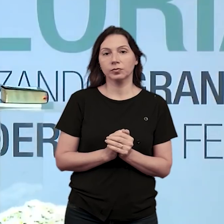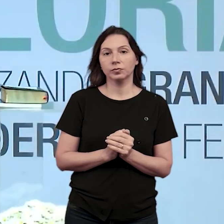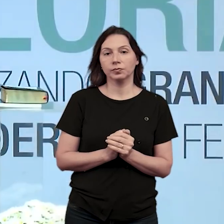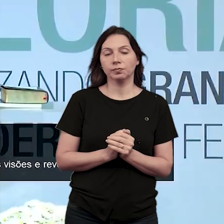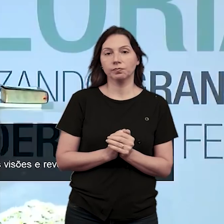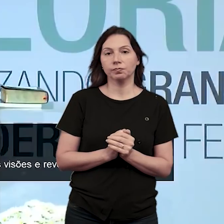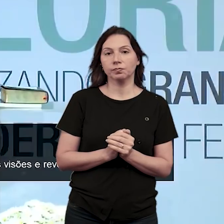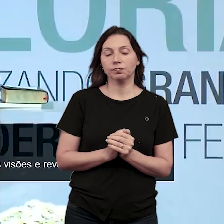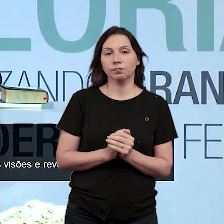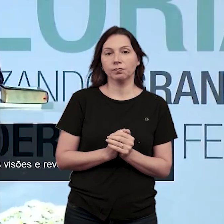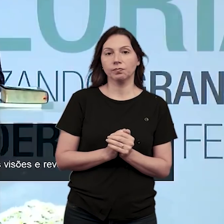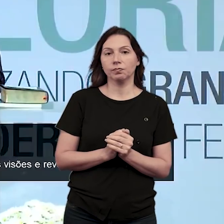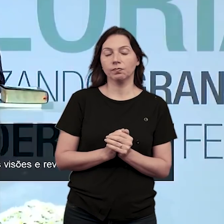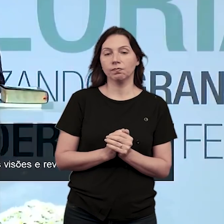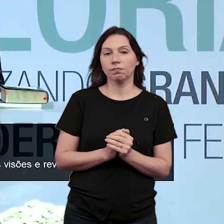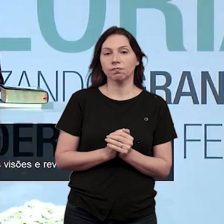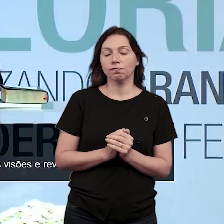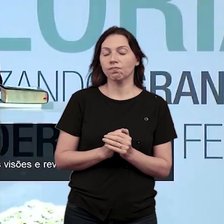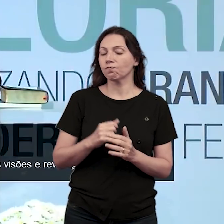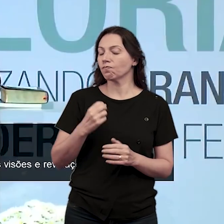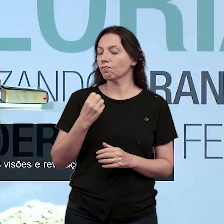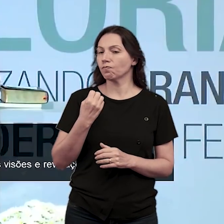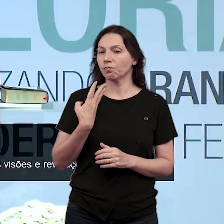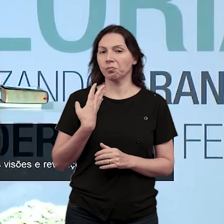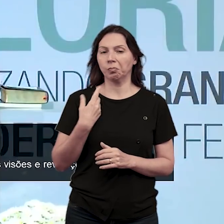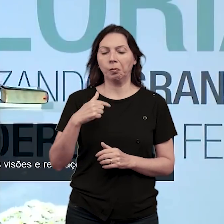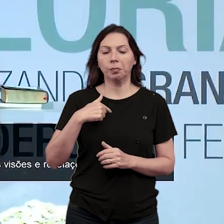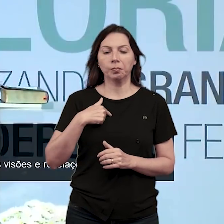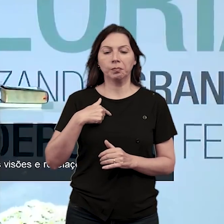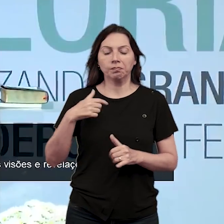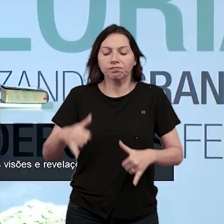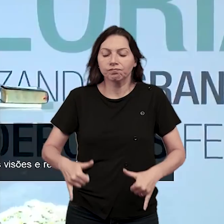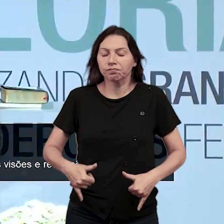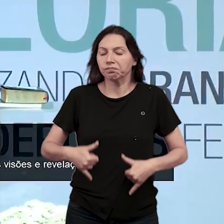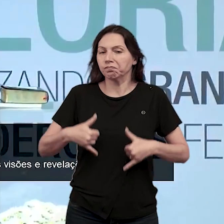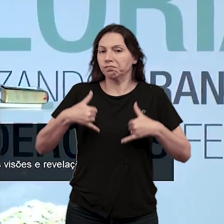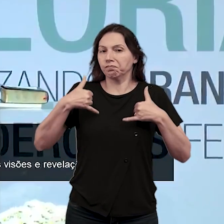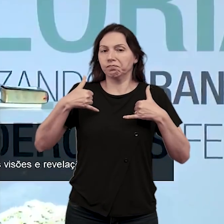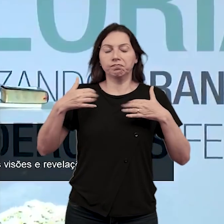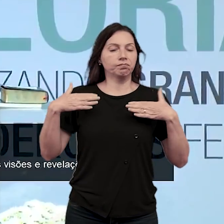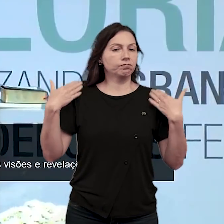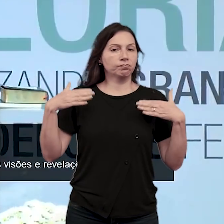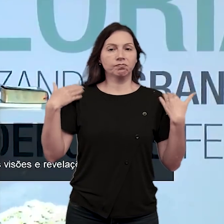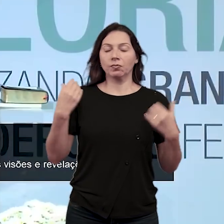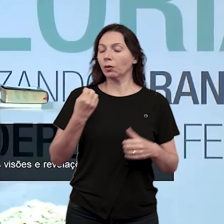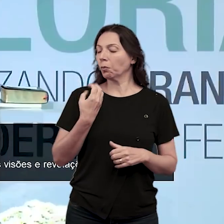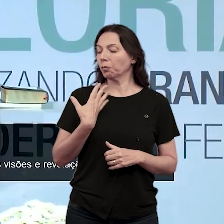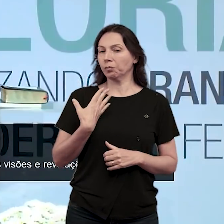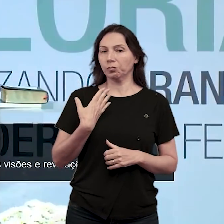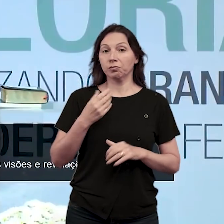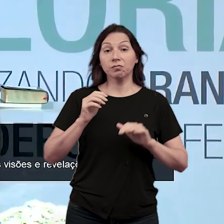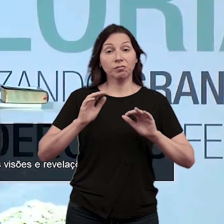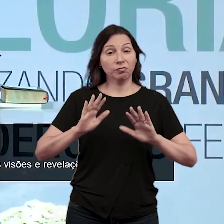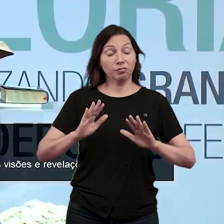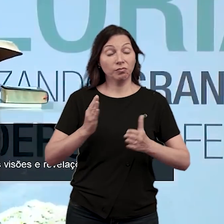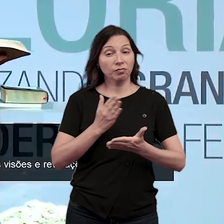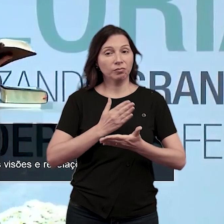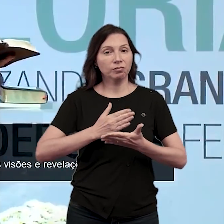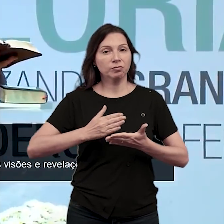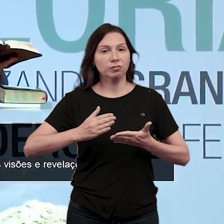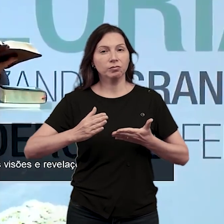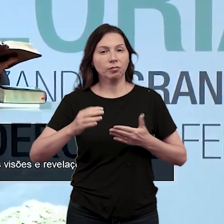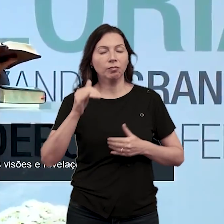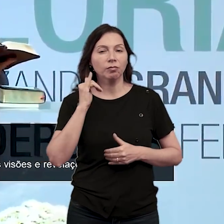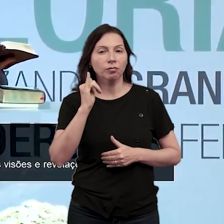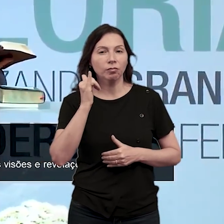Se é necessário que me glorie, ainda que não convém, passarei as visões e